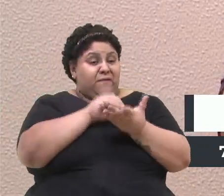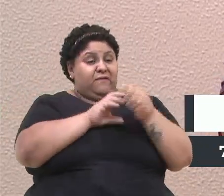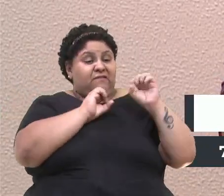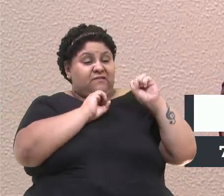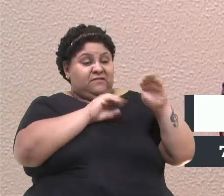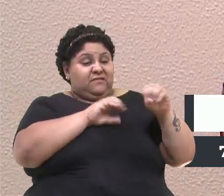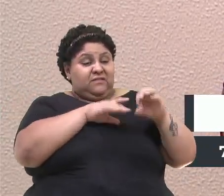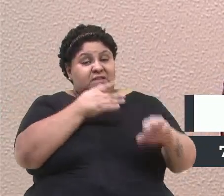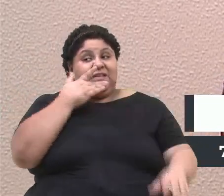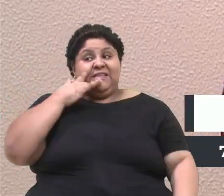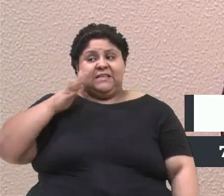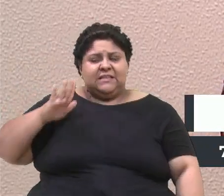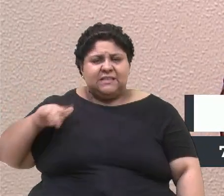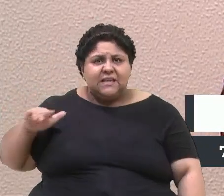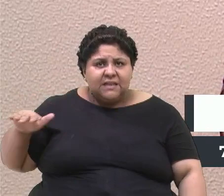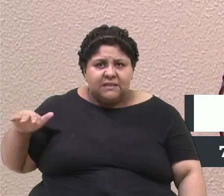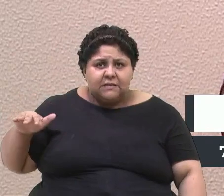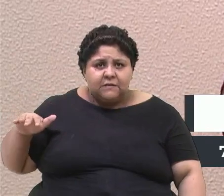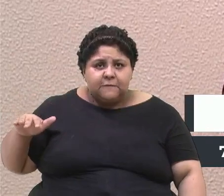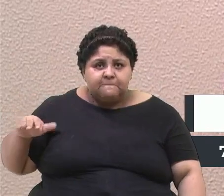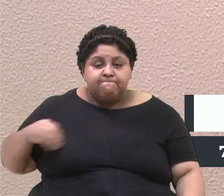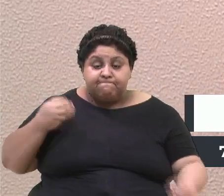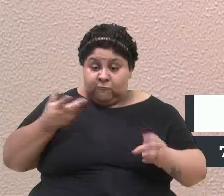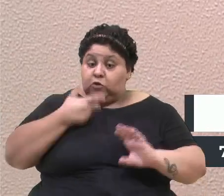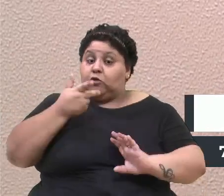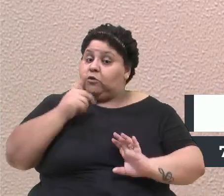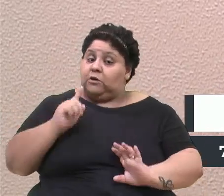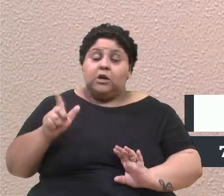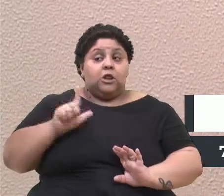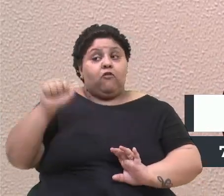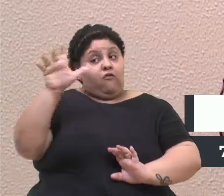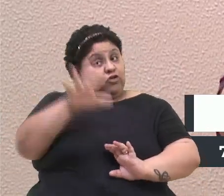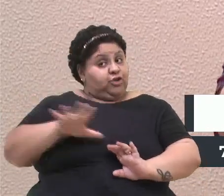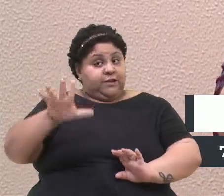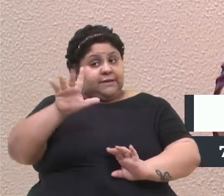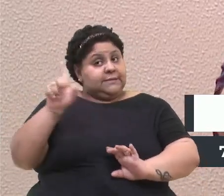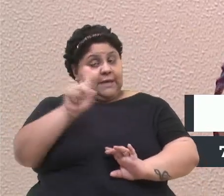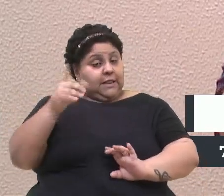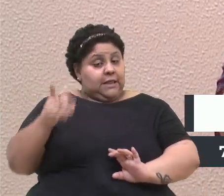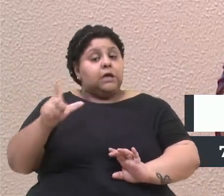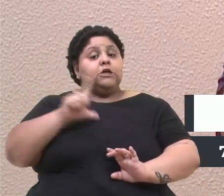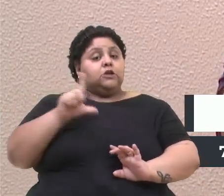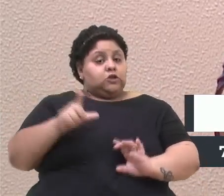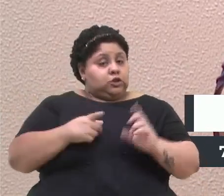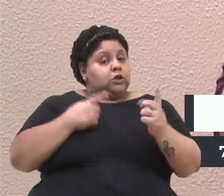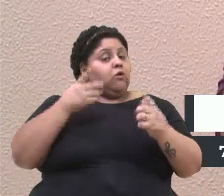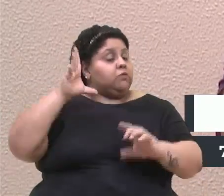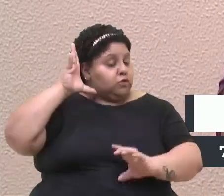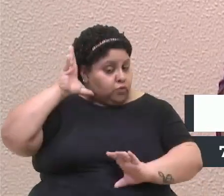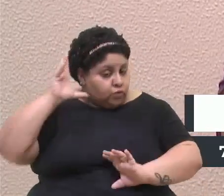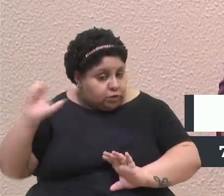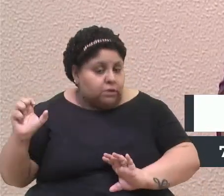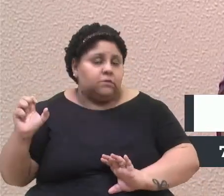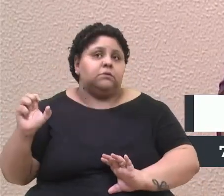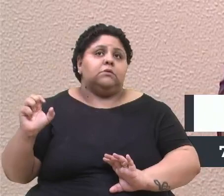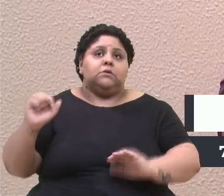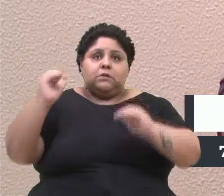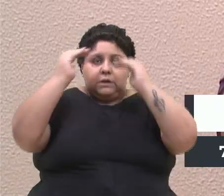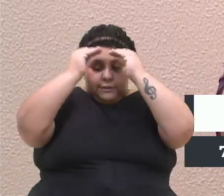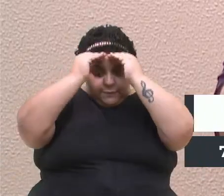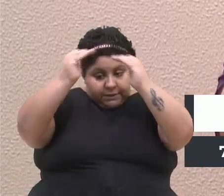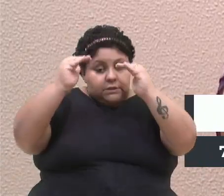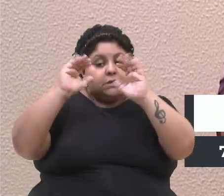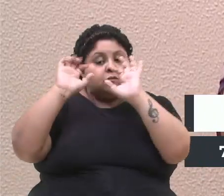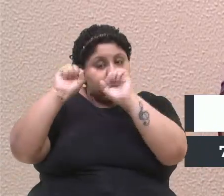crianças. E como eu estou dizendo, não vou generalizar. Tinha umas lá escutando, tinha umas lá respeitando,